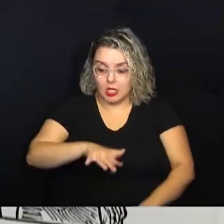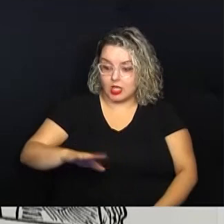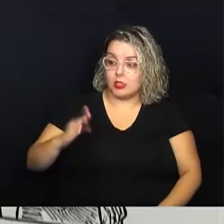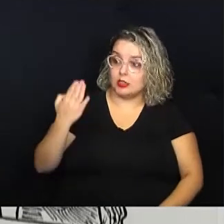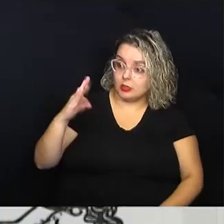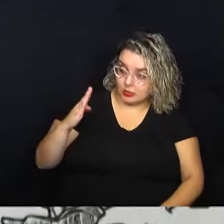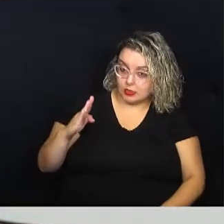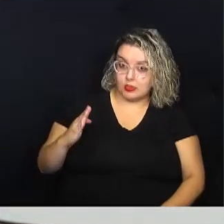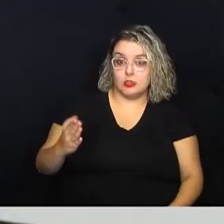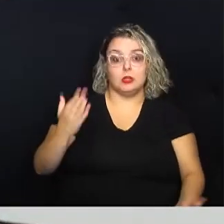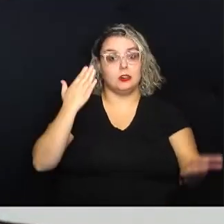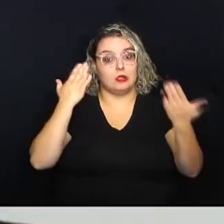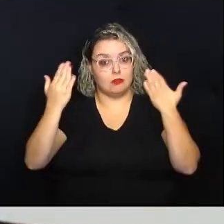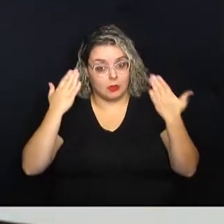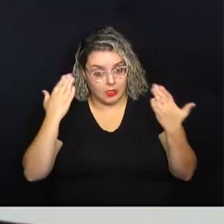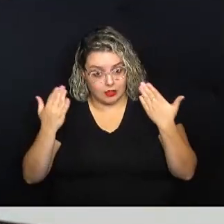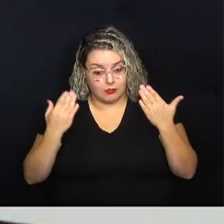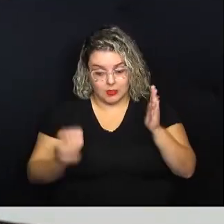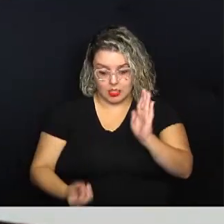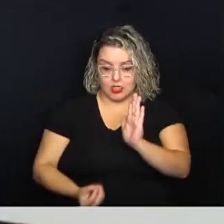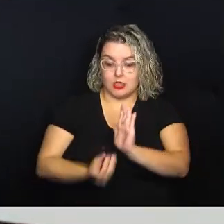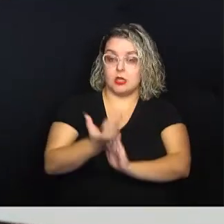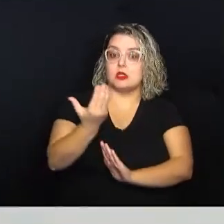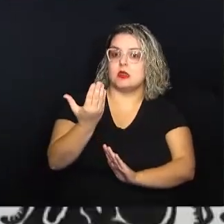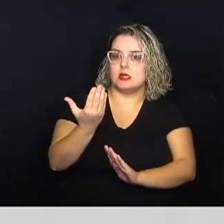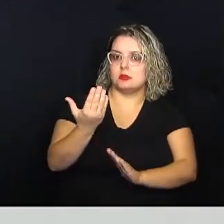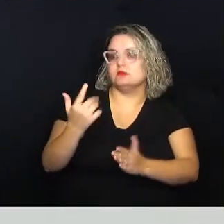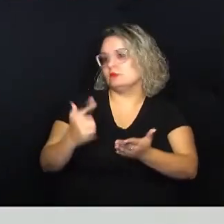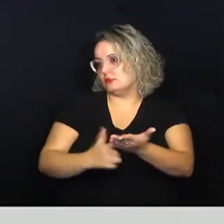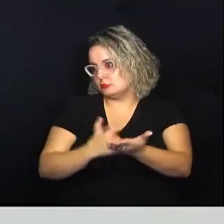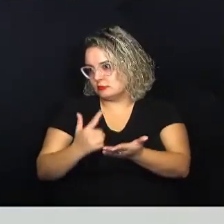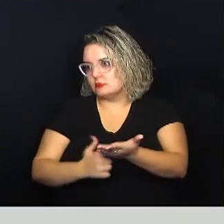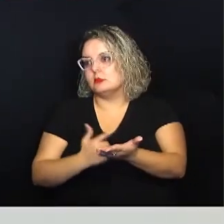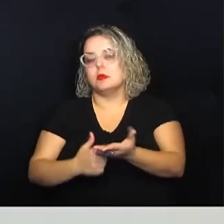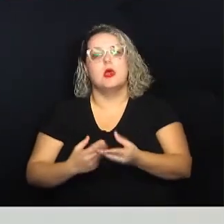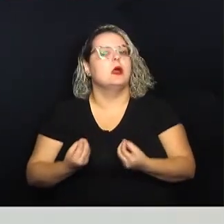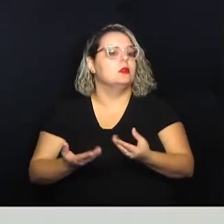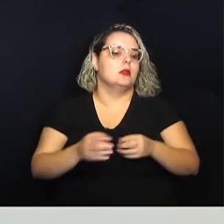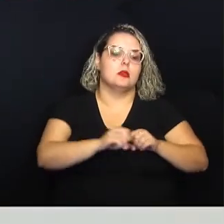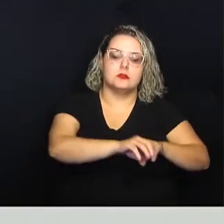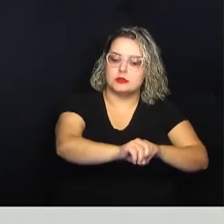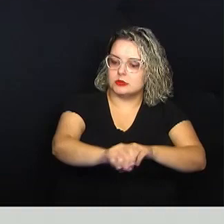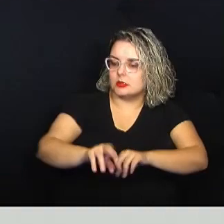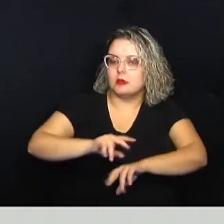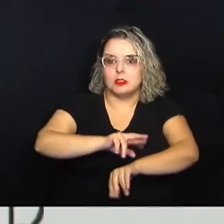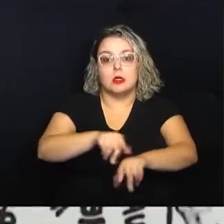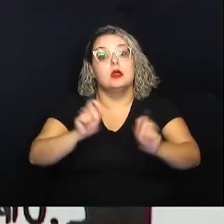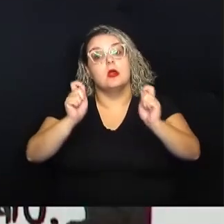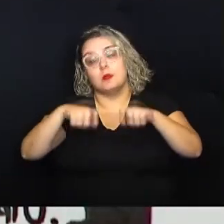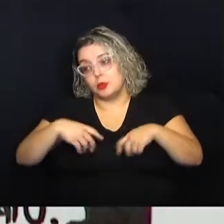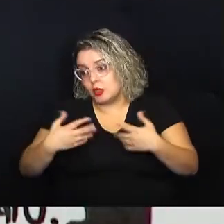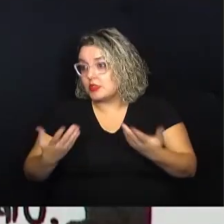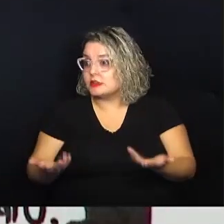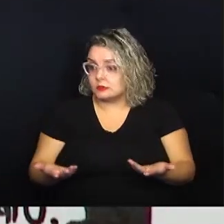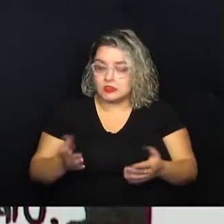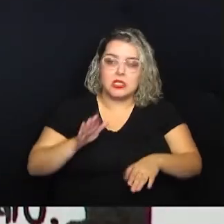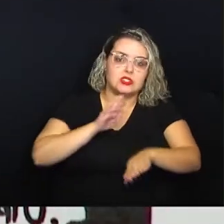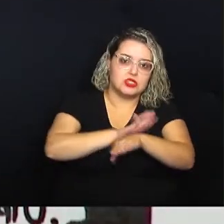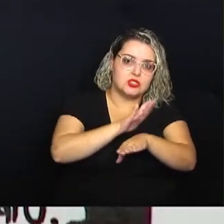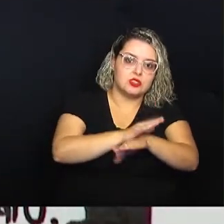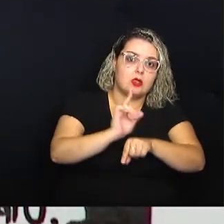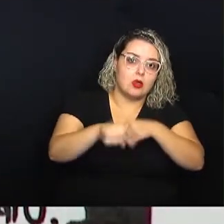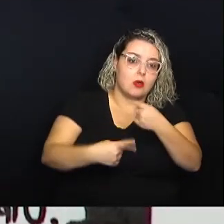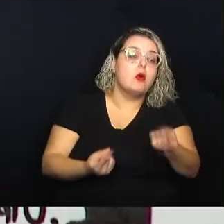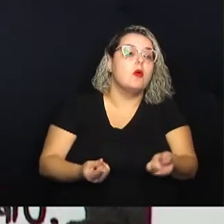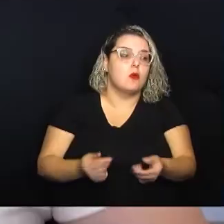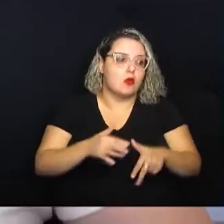e da psicologia para a criação da obra tem trazido muitos ensinamentos e a possibilidade de ajudar outros